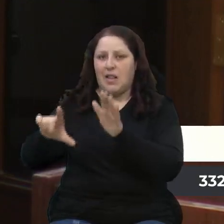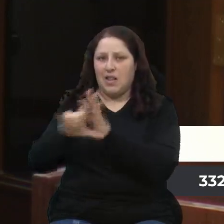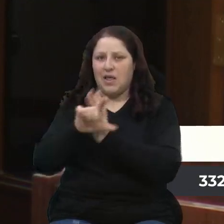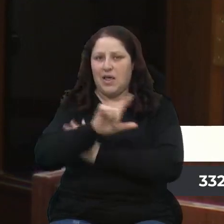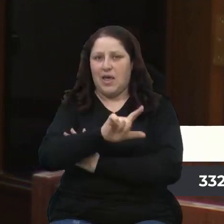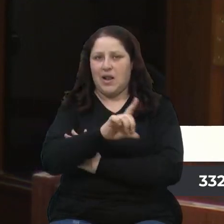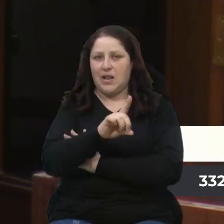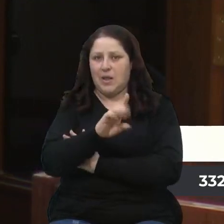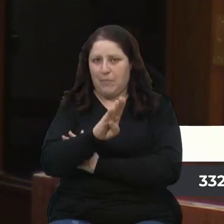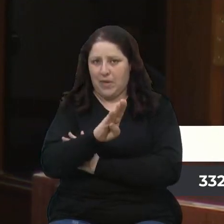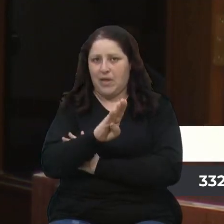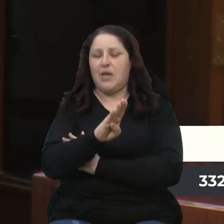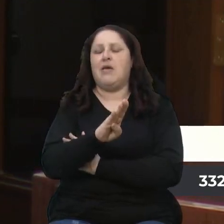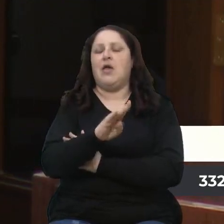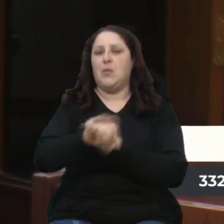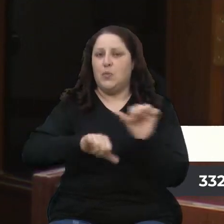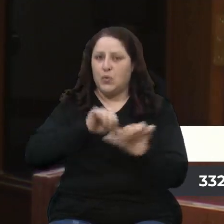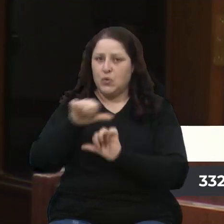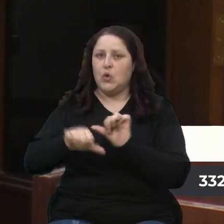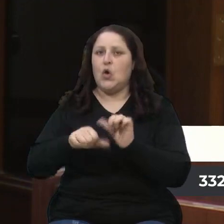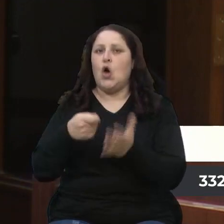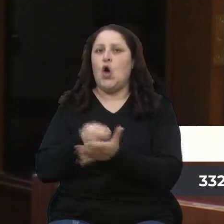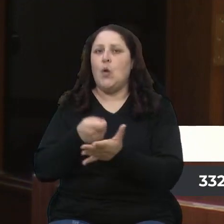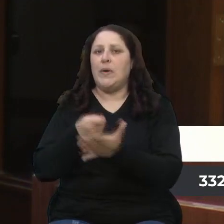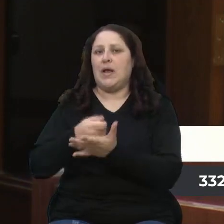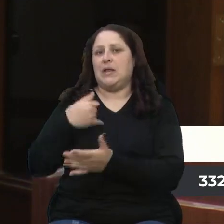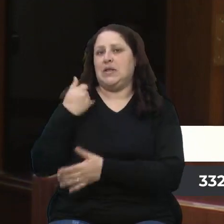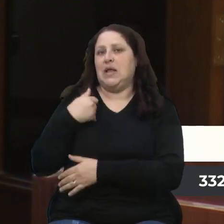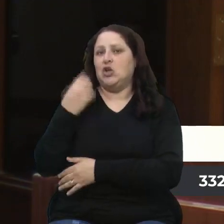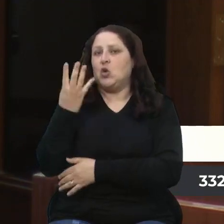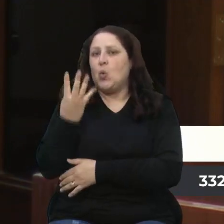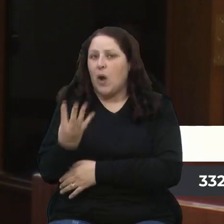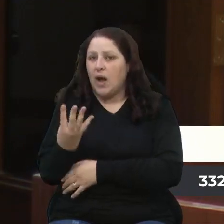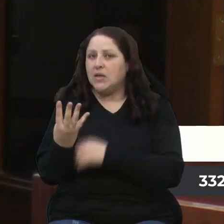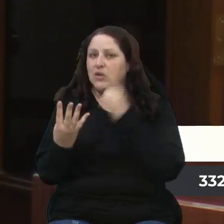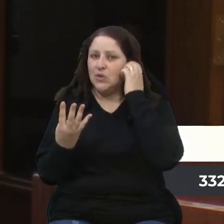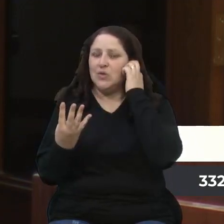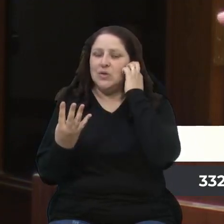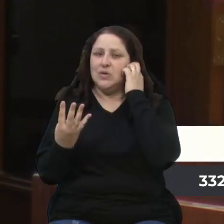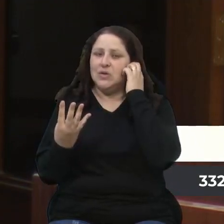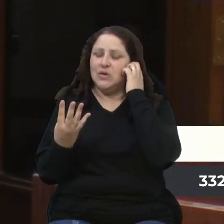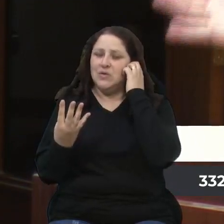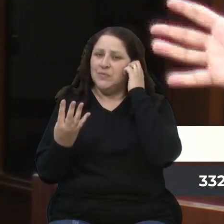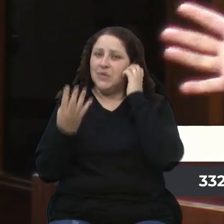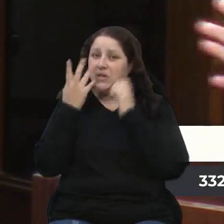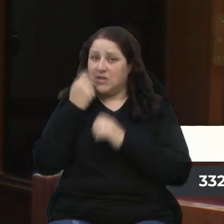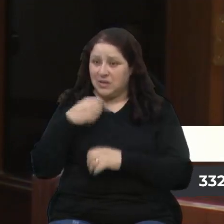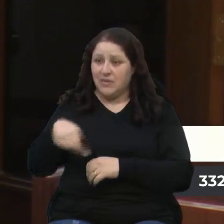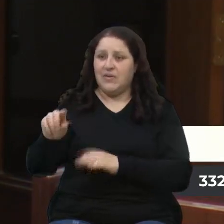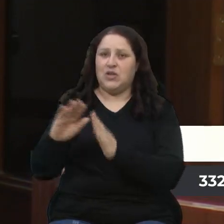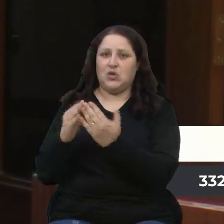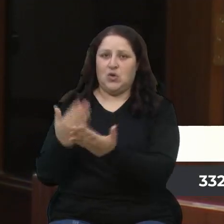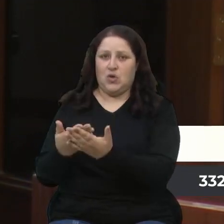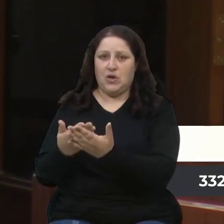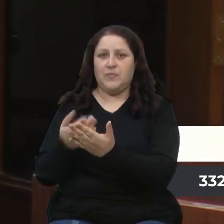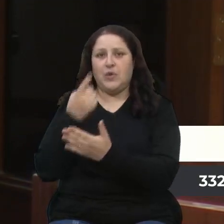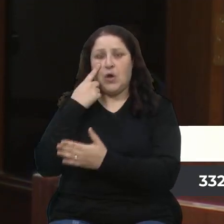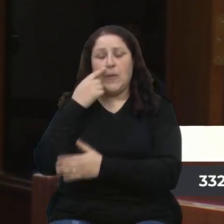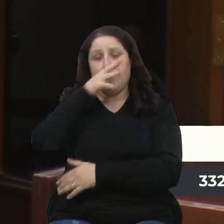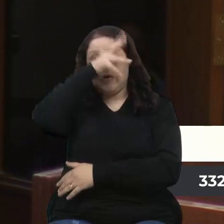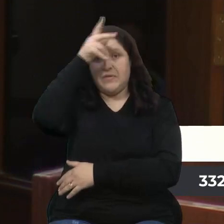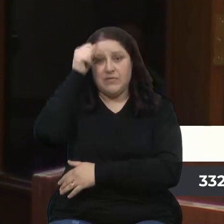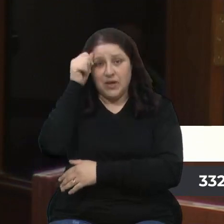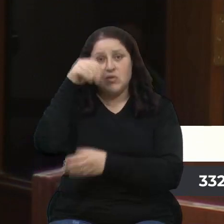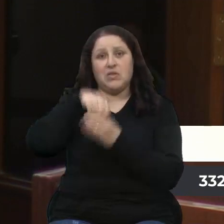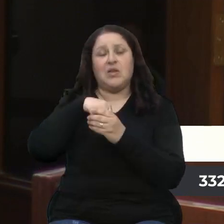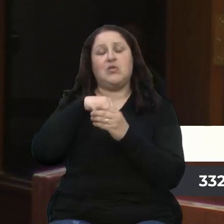a obrigatoriedade a partir dos 4 anos, então o prefeito das cidades precisam ofertar vaga a partir